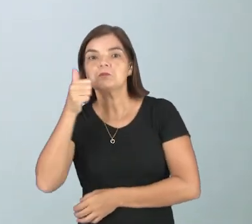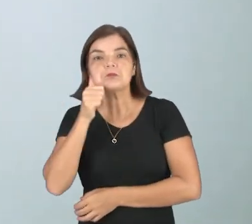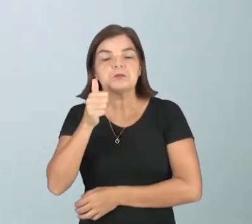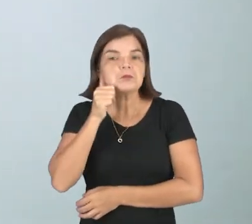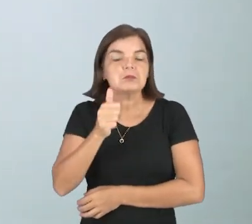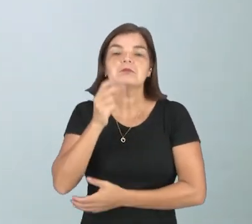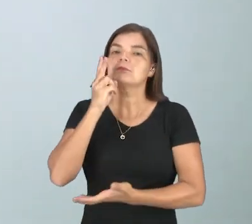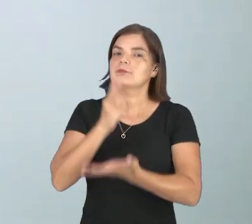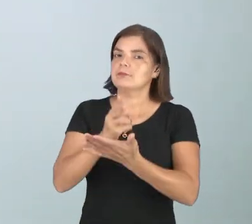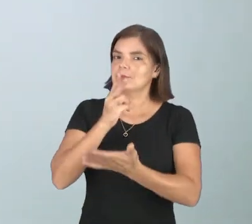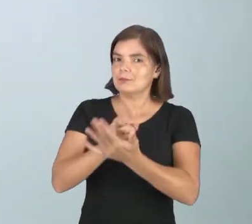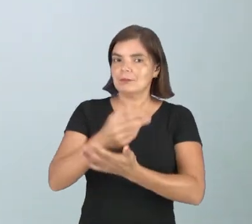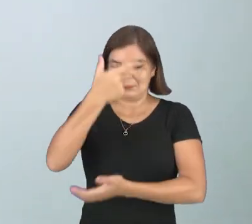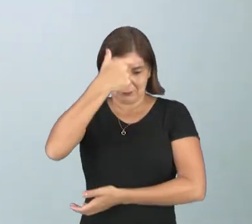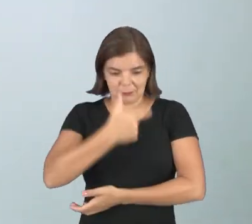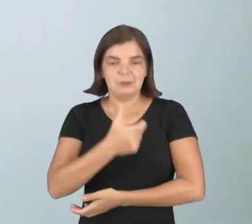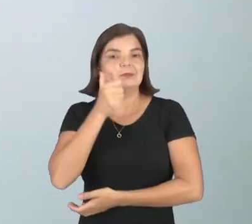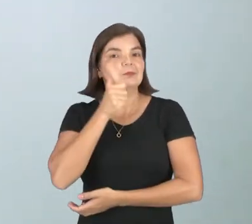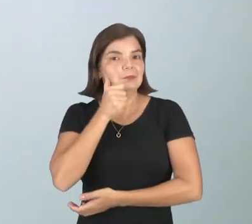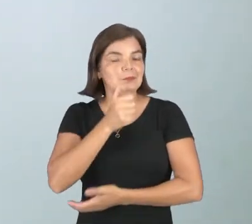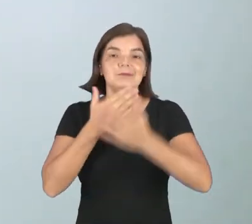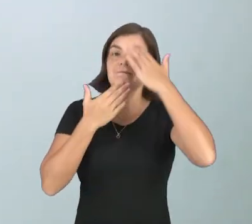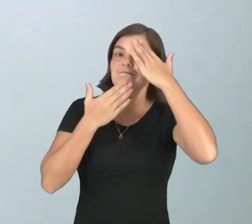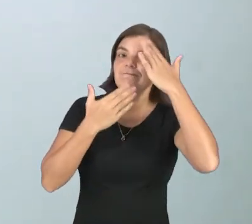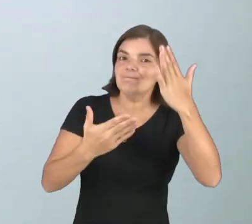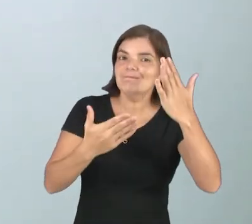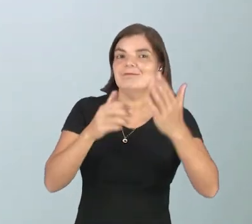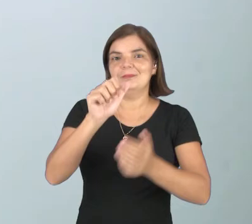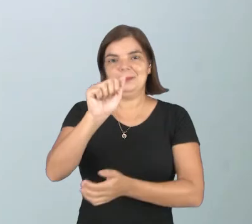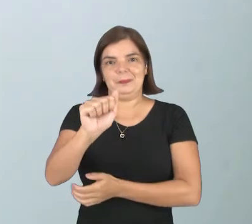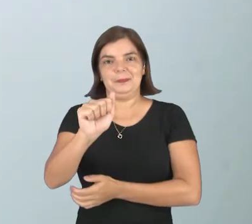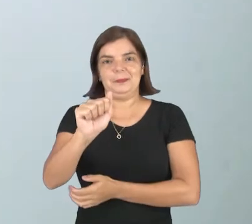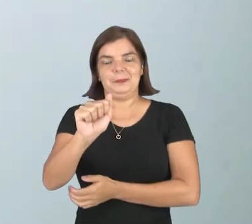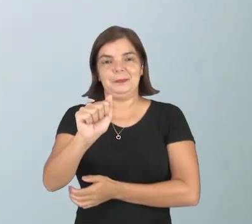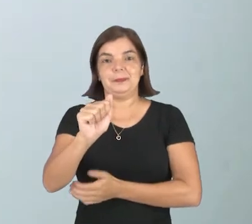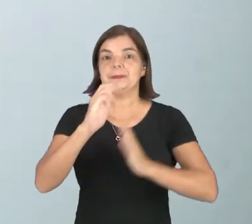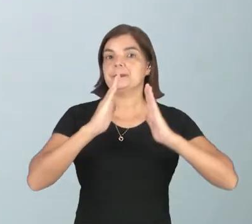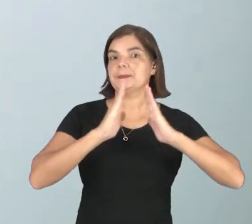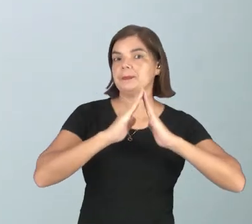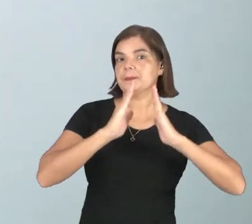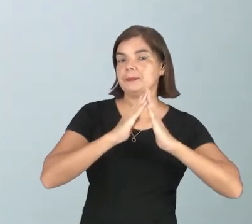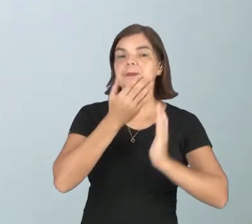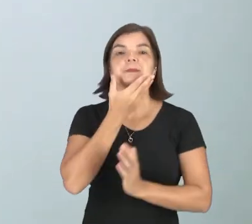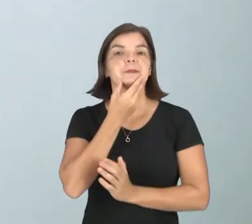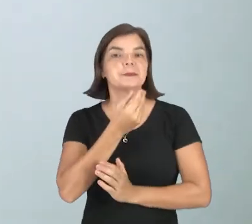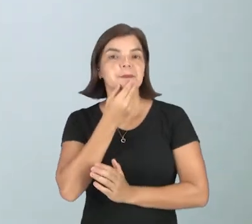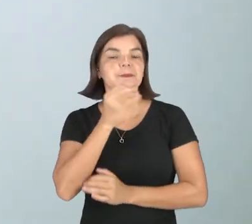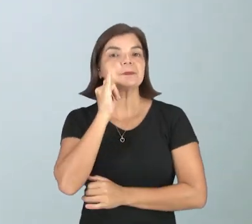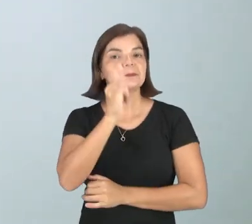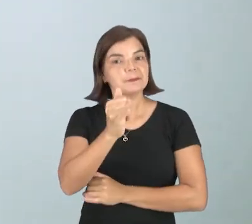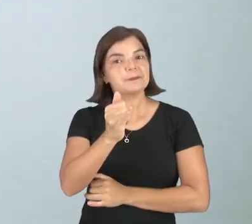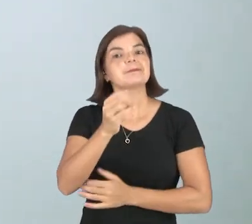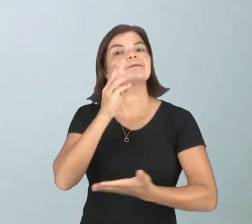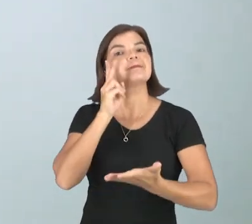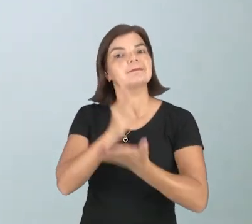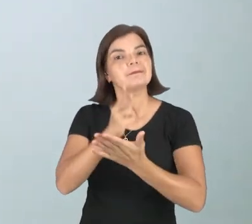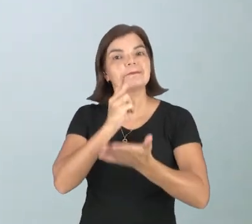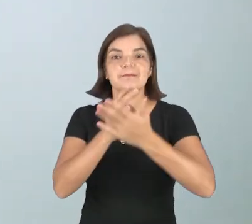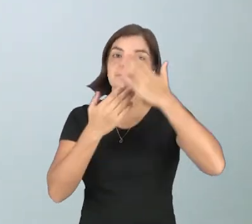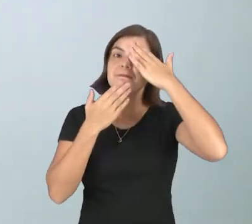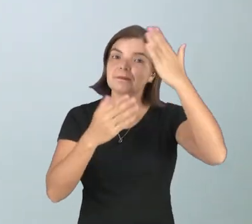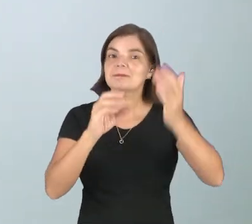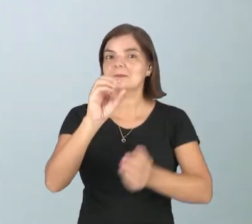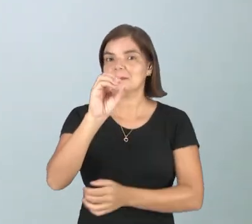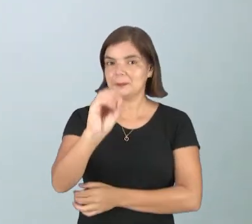mulher. Eu sou do gênero feminino, eu digo obrigada. Você aí de casa é do gênero masculino, então você sempre vai dizer